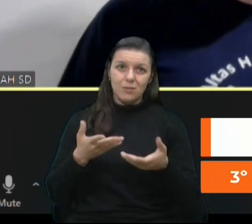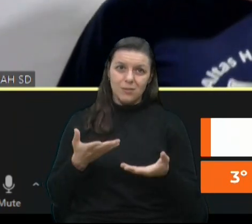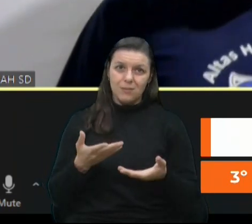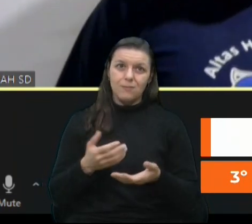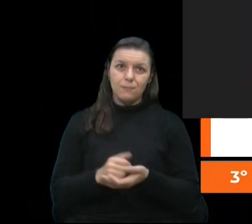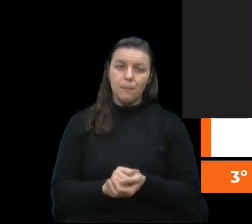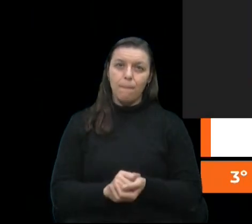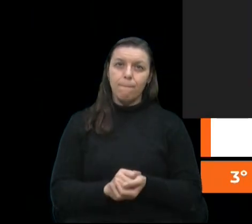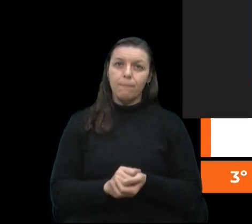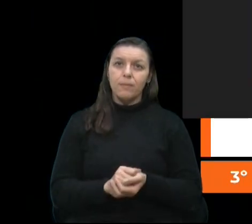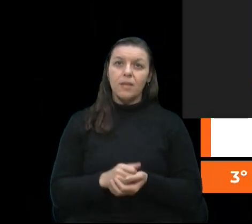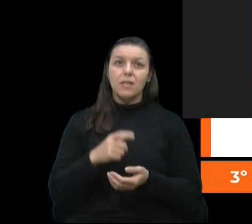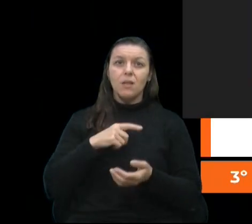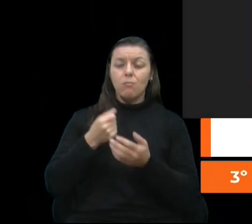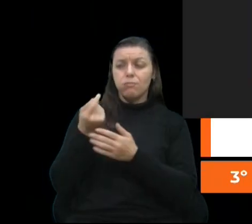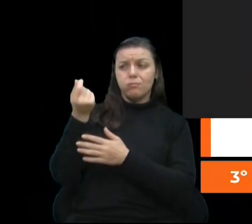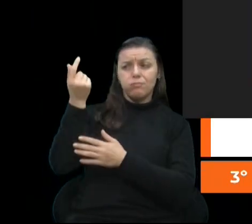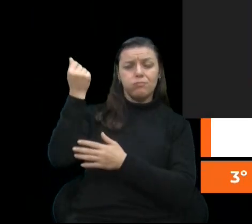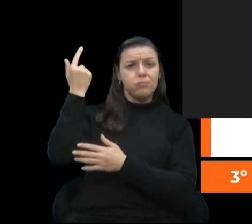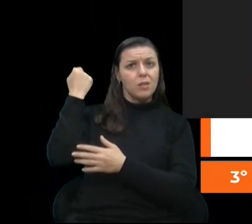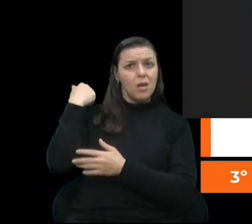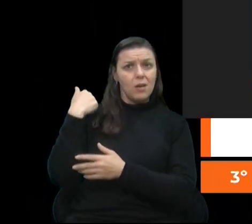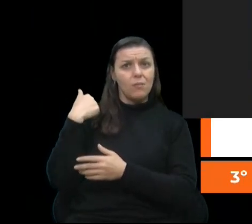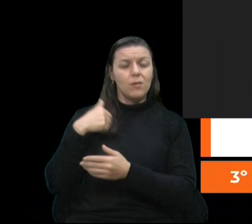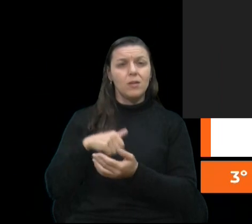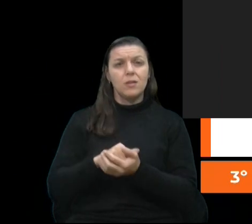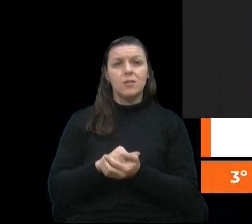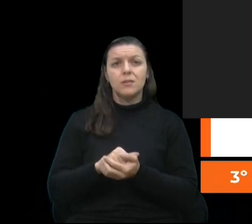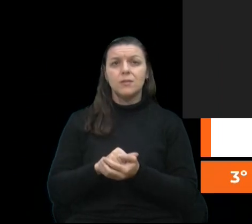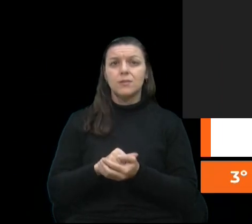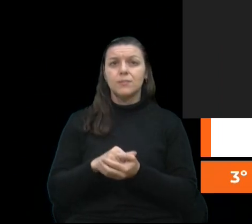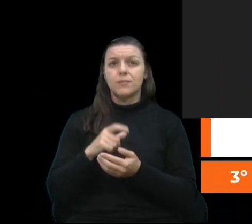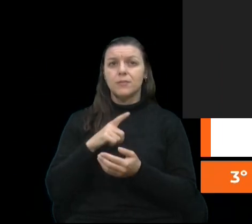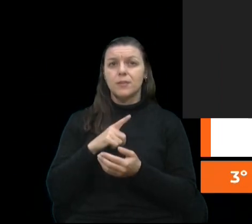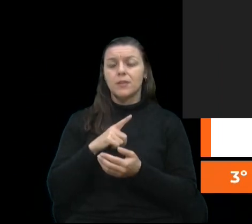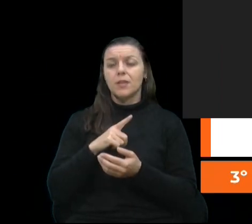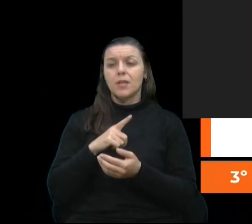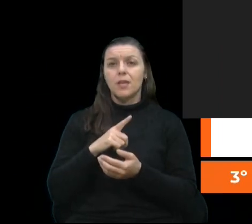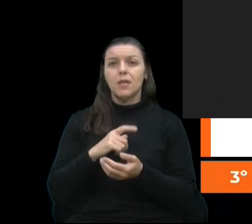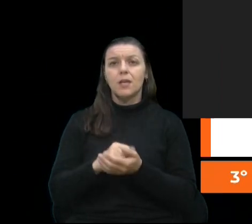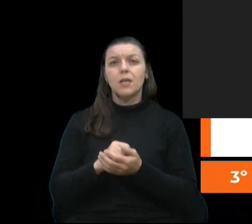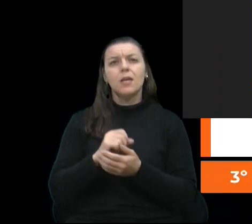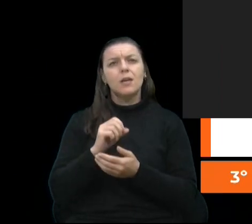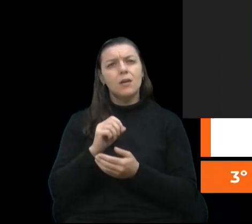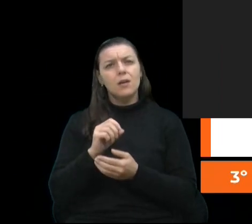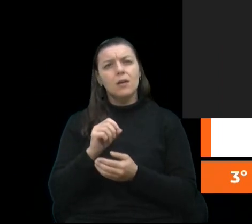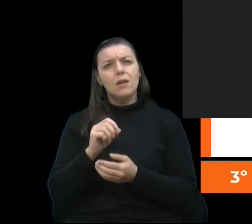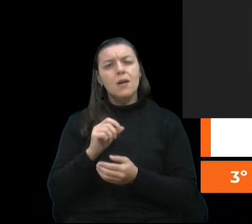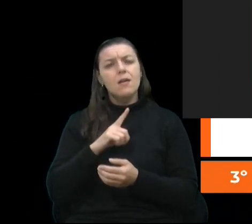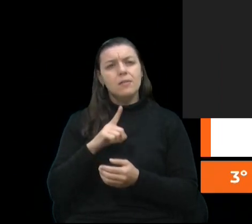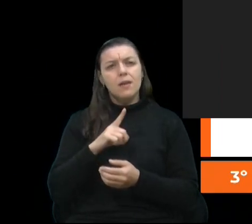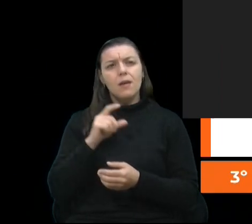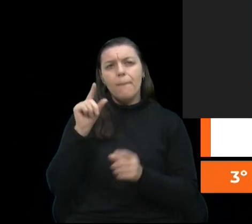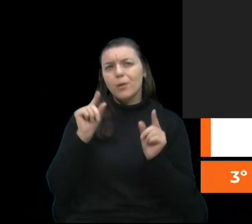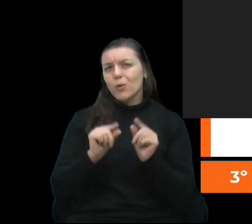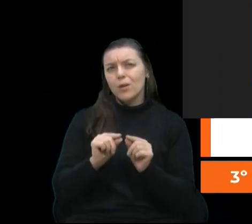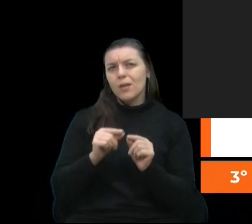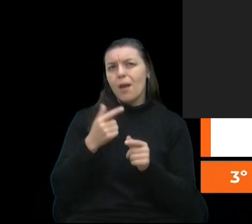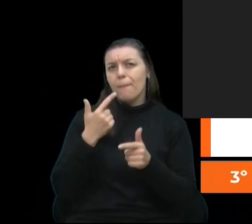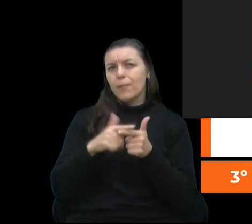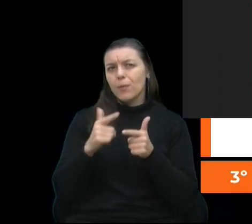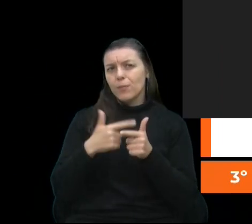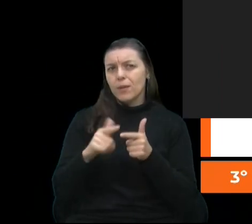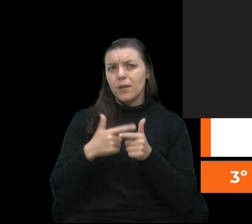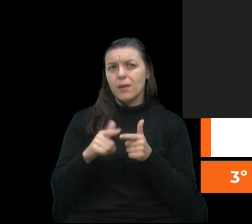todos. Há muito tempo fazia-se isso pensando na maioria. Se suprisse a maioria, a minoria,